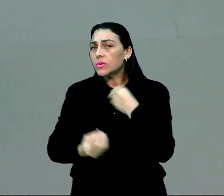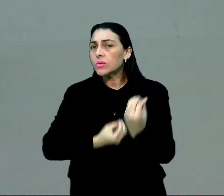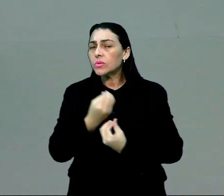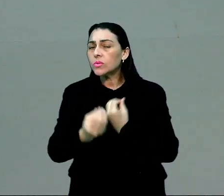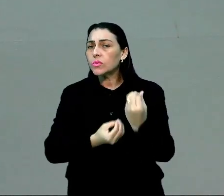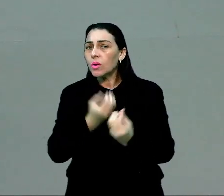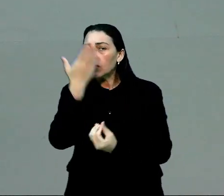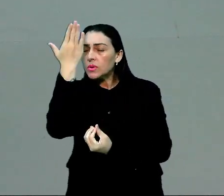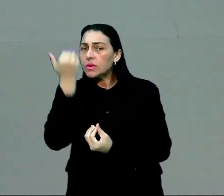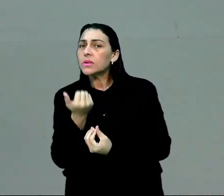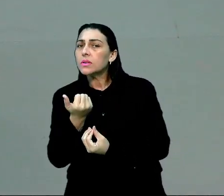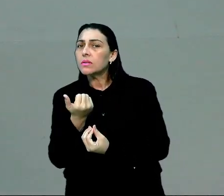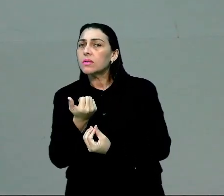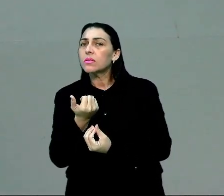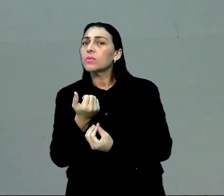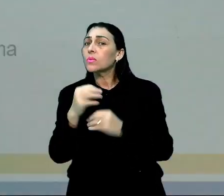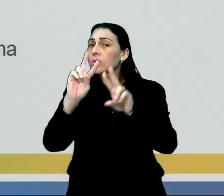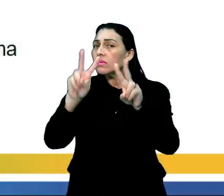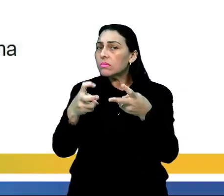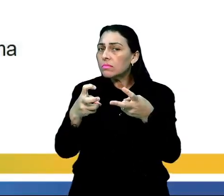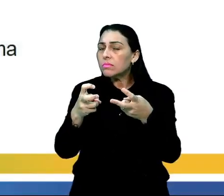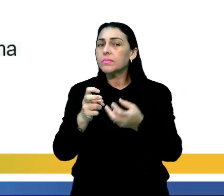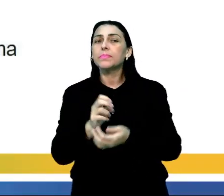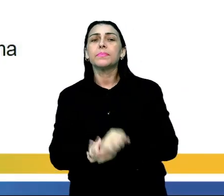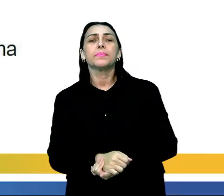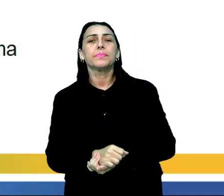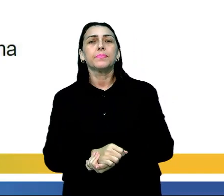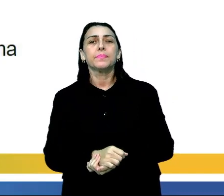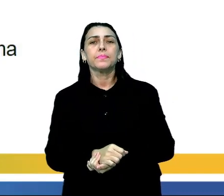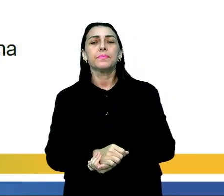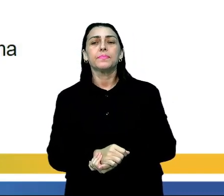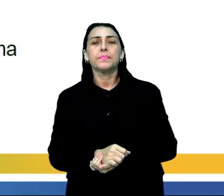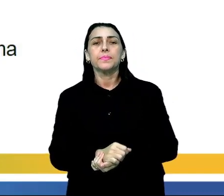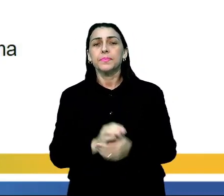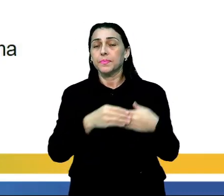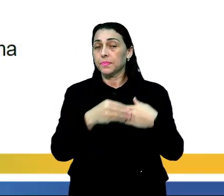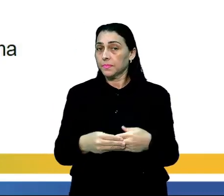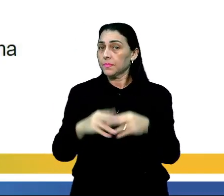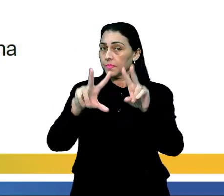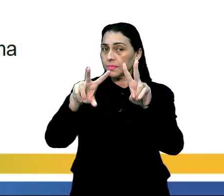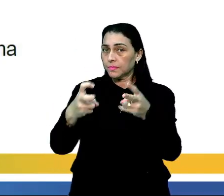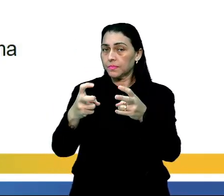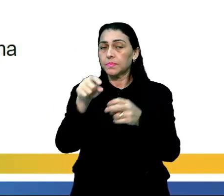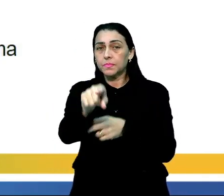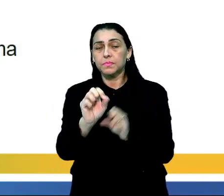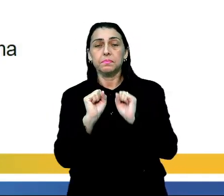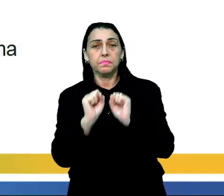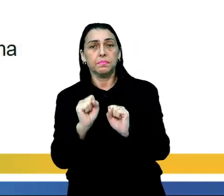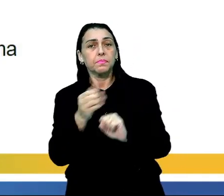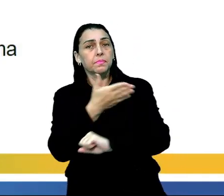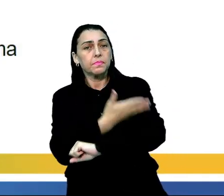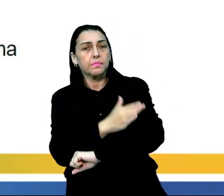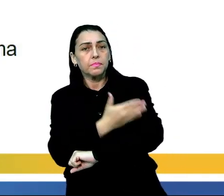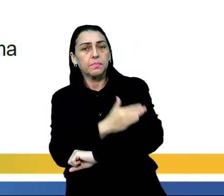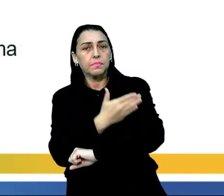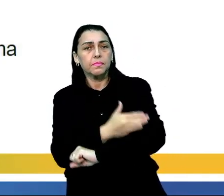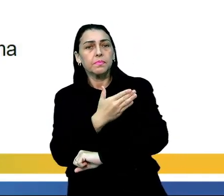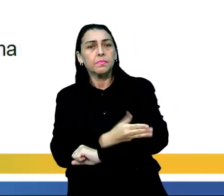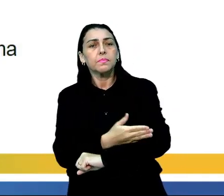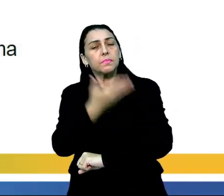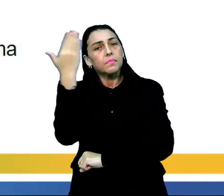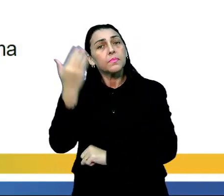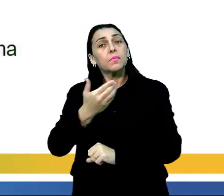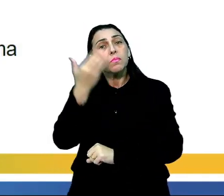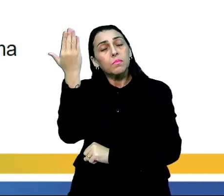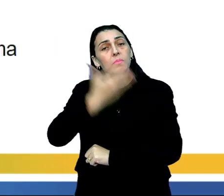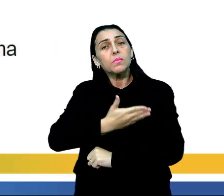eu identifico isso através do tema? Então, vamos lá. Eu trouxe um tema aqui para que vocês possam praticar. Constatamos